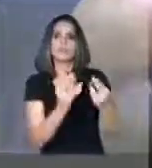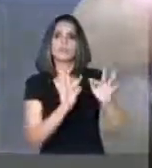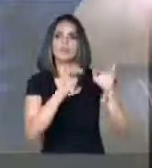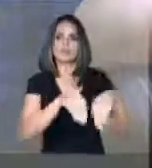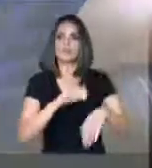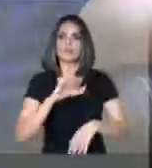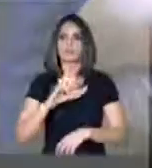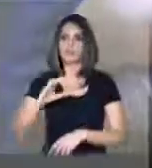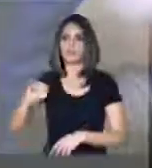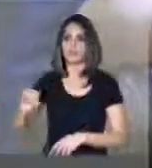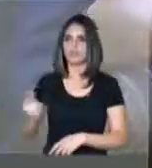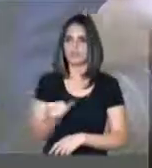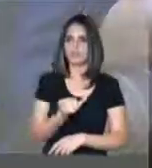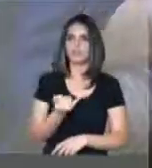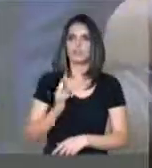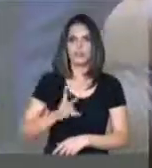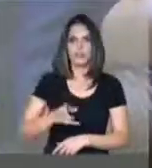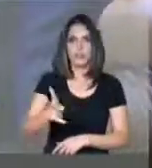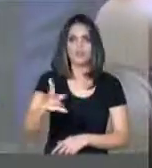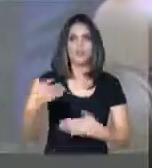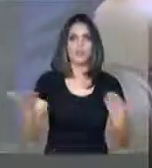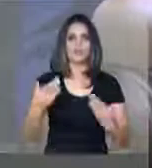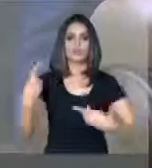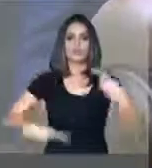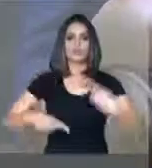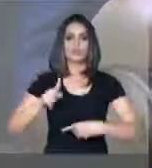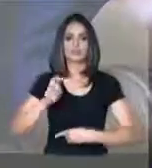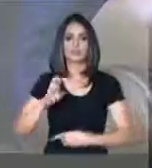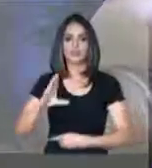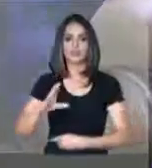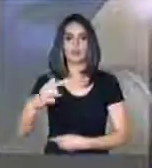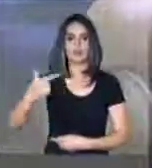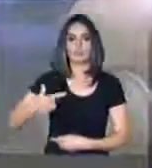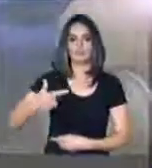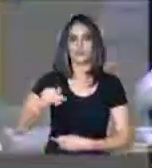permitindo que a CCJ possa funcionar ainda hoje, deliberando sobre a PEC da prisão em segunda instância.